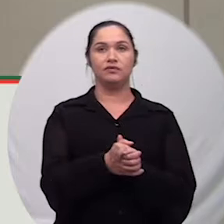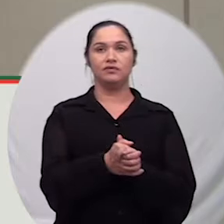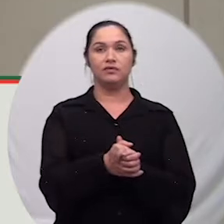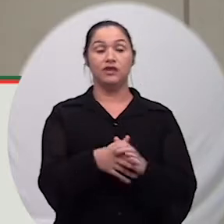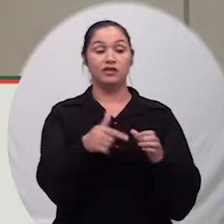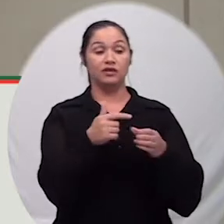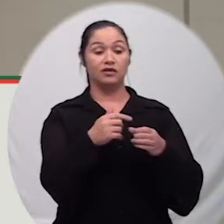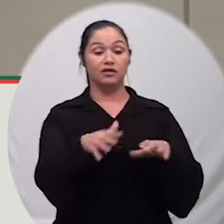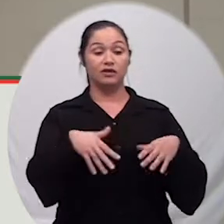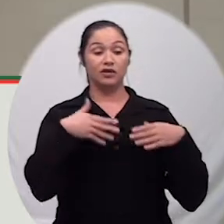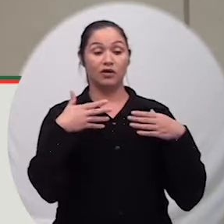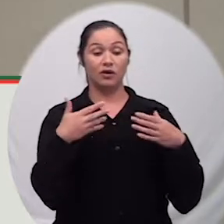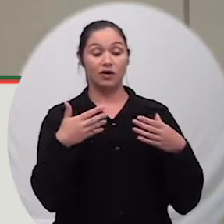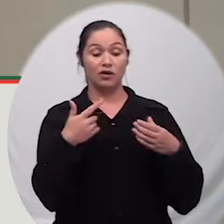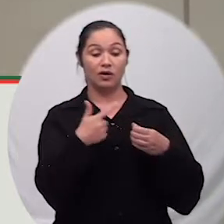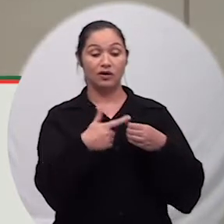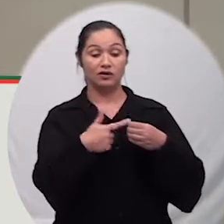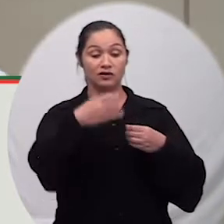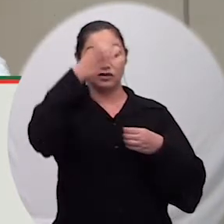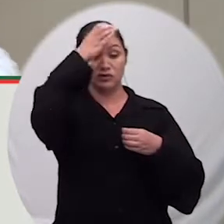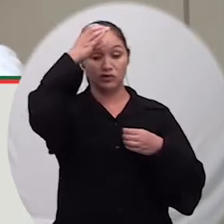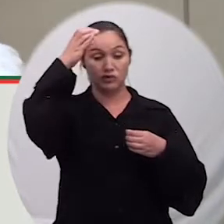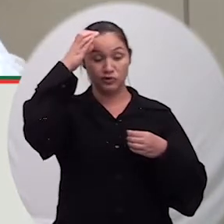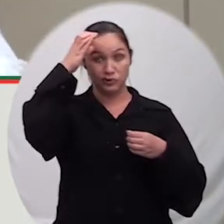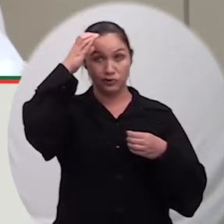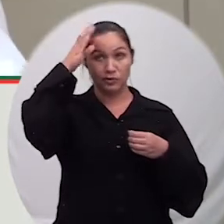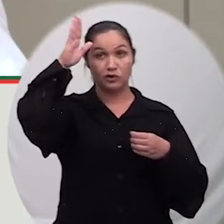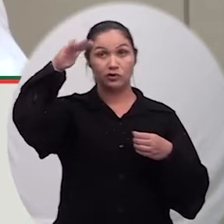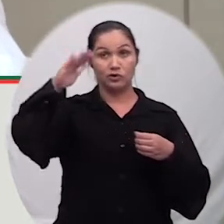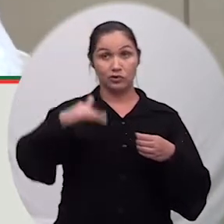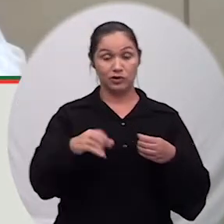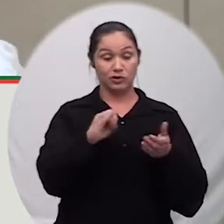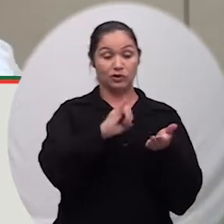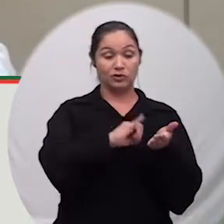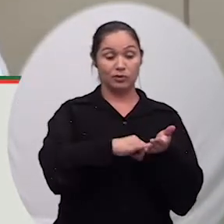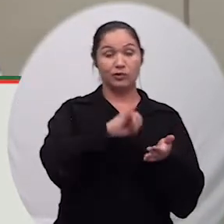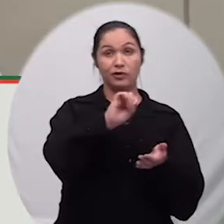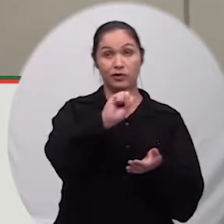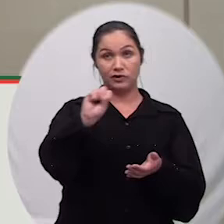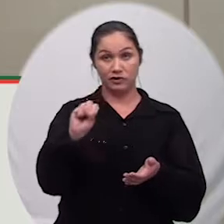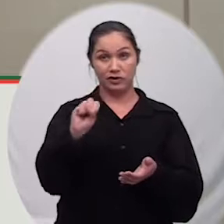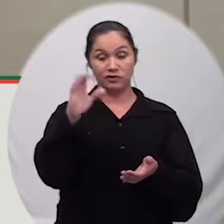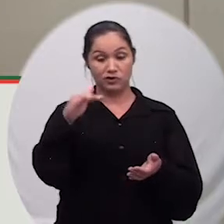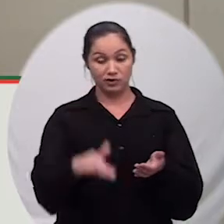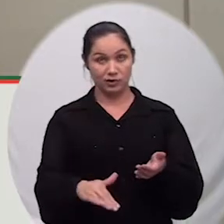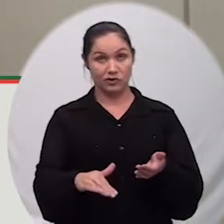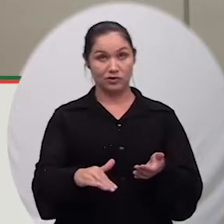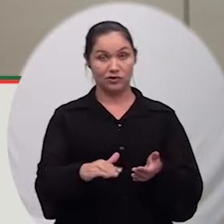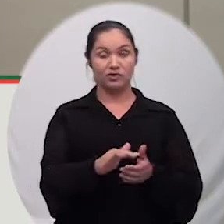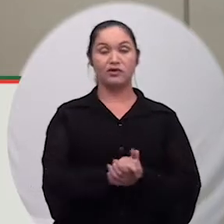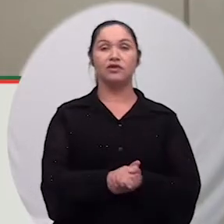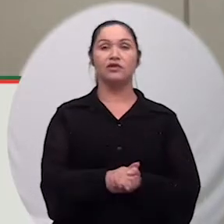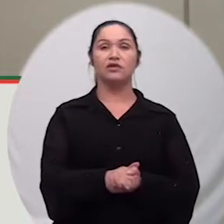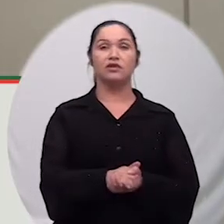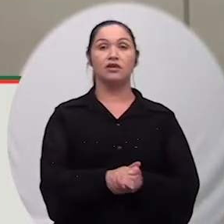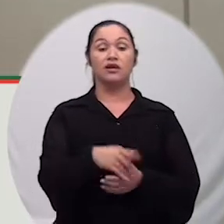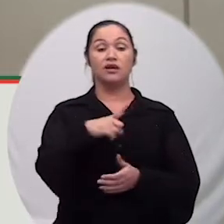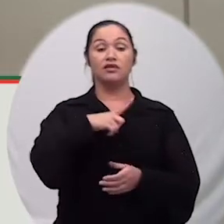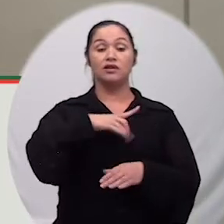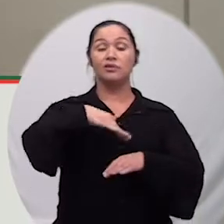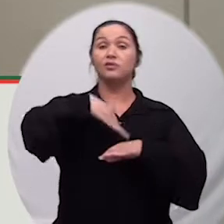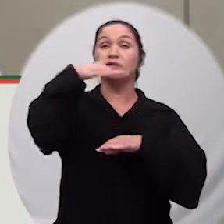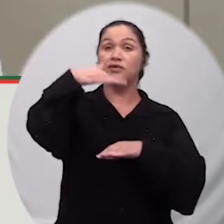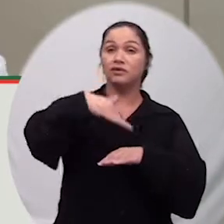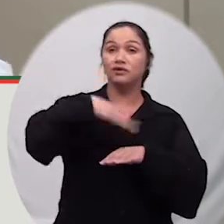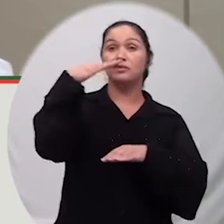em reduzir essa alíquota, atendendo o pedido da Associação Brasileira das Empresas